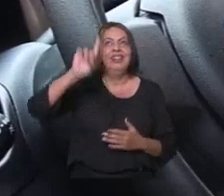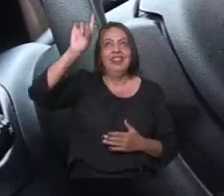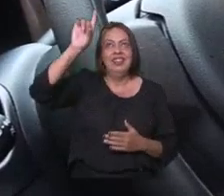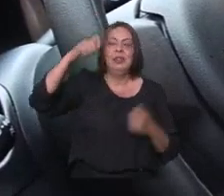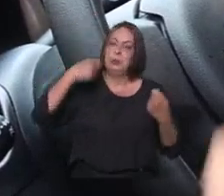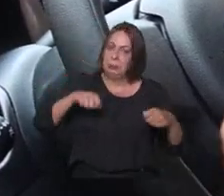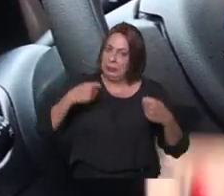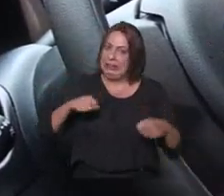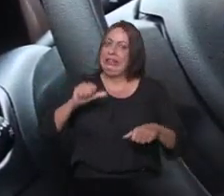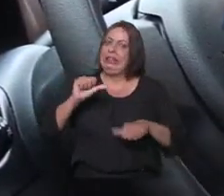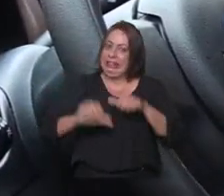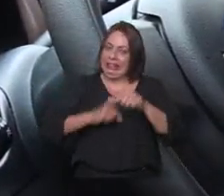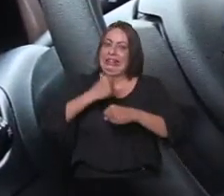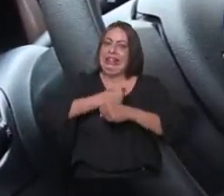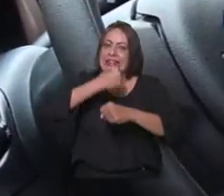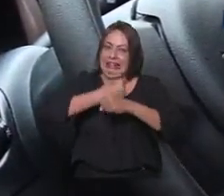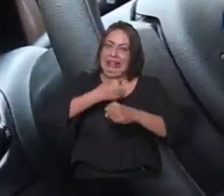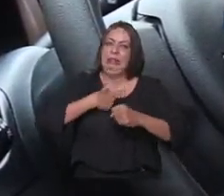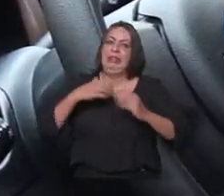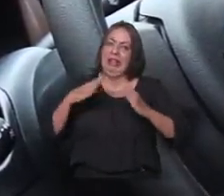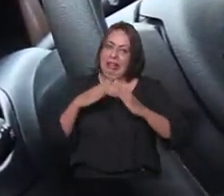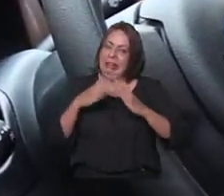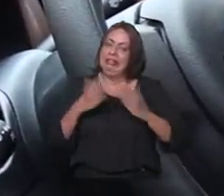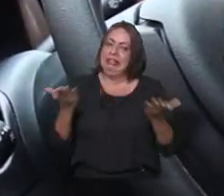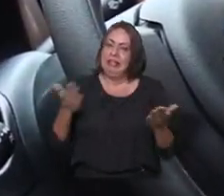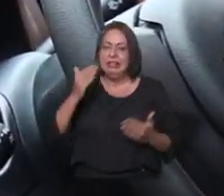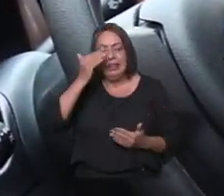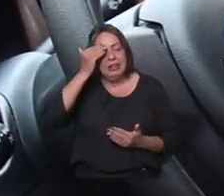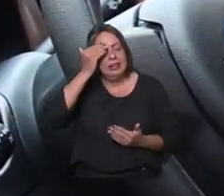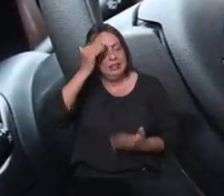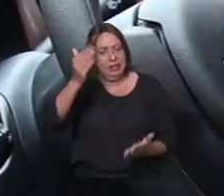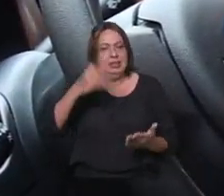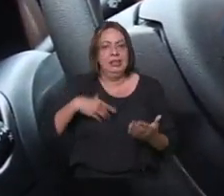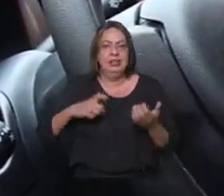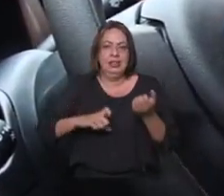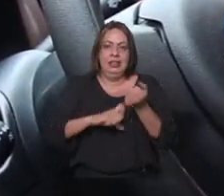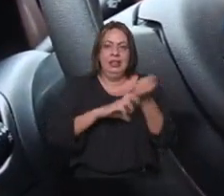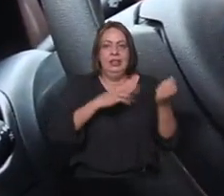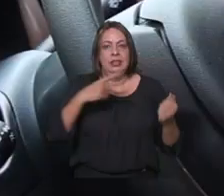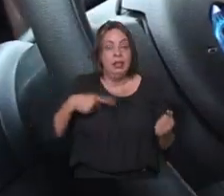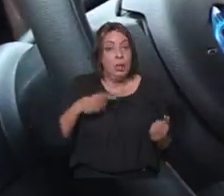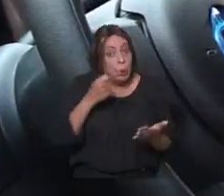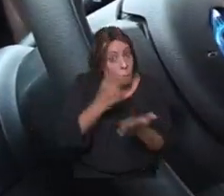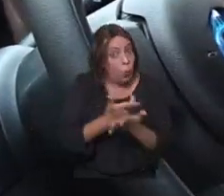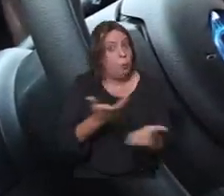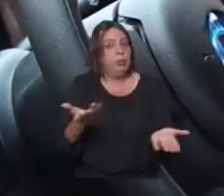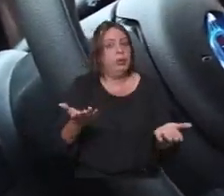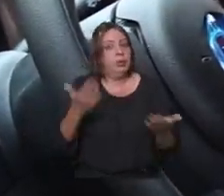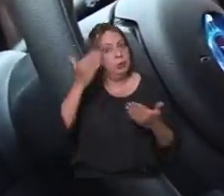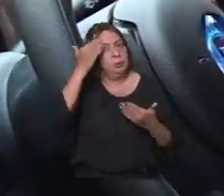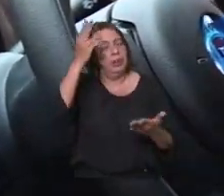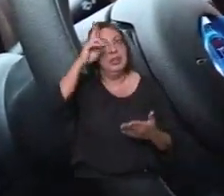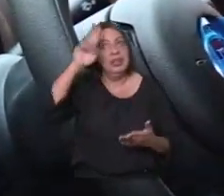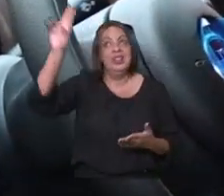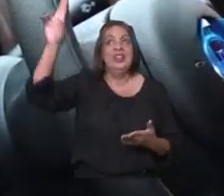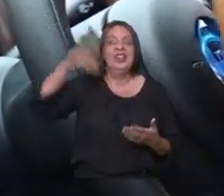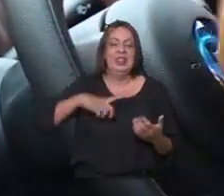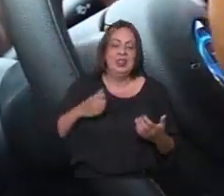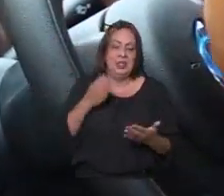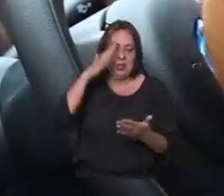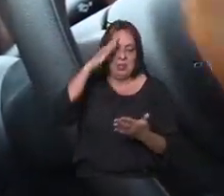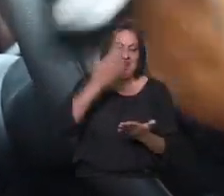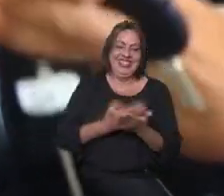está precisando de uma reforma muito boa. E agradeço sempre ao Caju Cap. Não deixe de comprar, gente. Obrigado, senhor. Obrigado, Caju